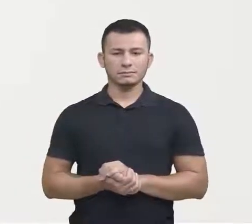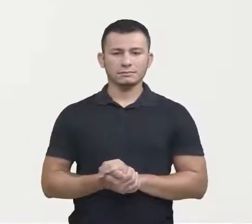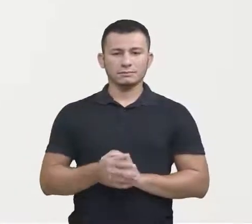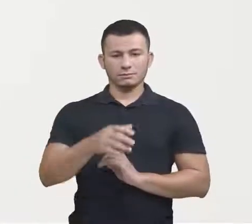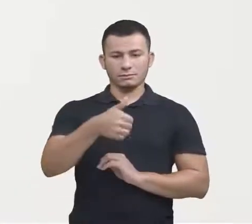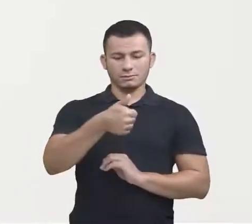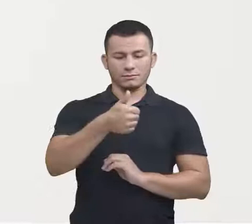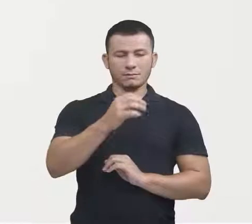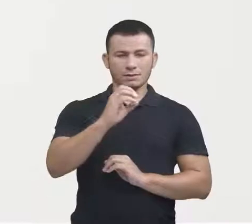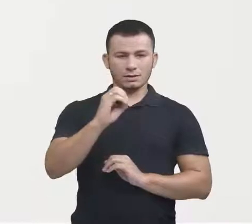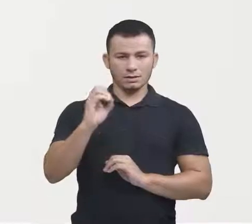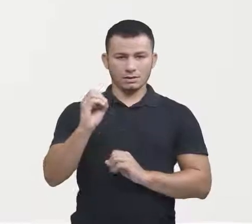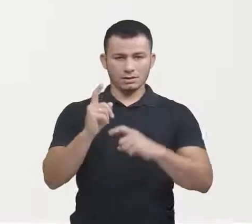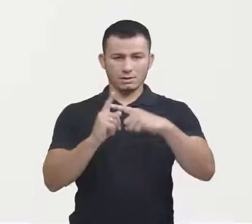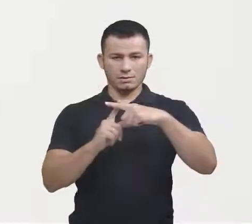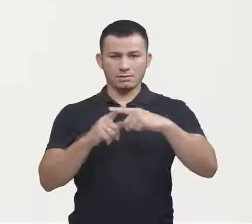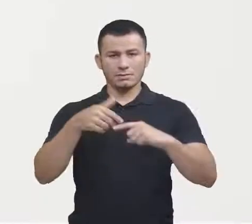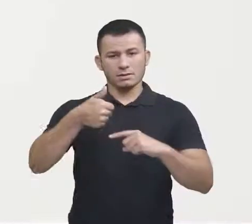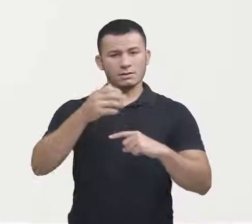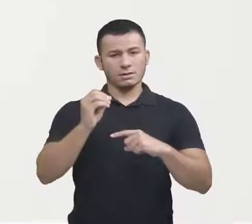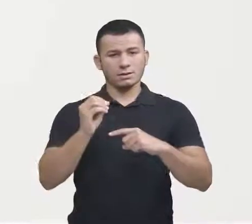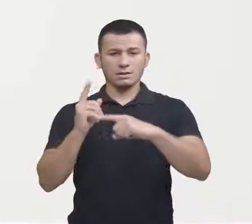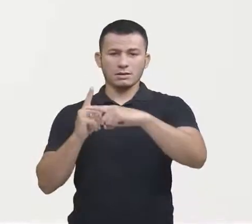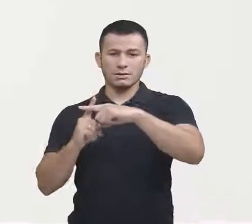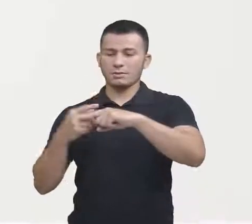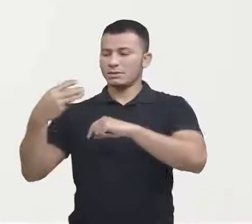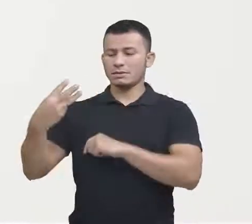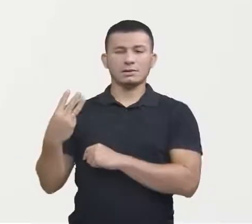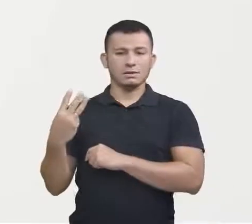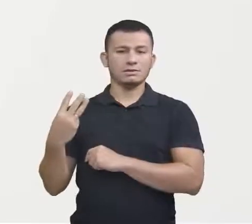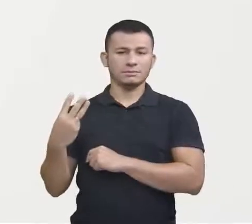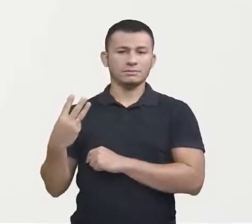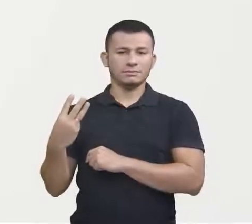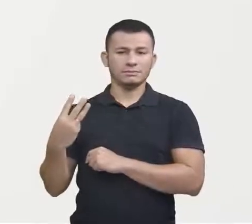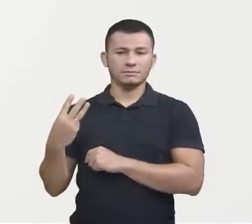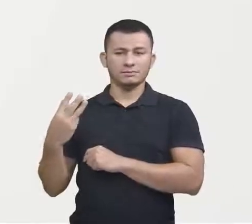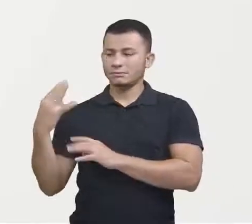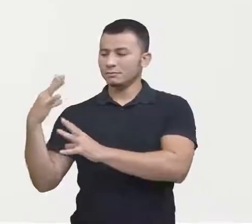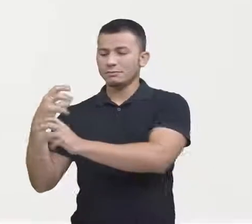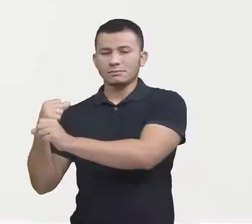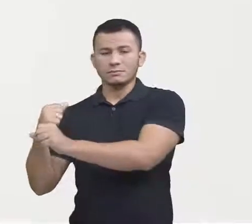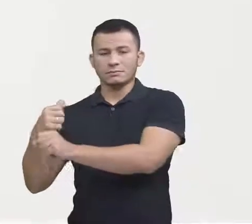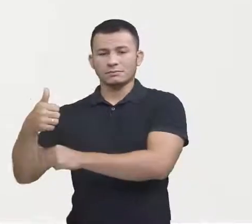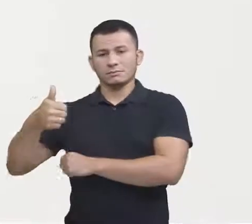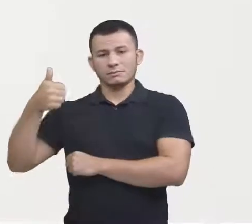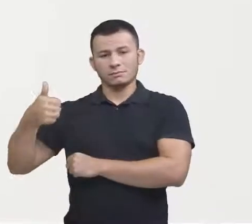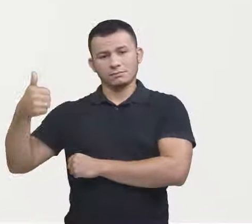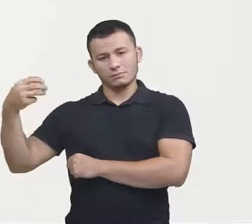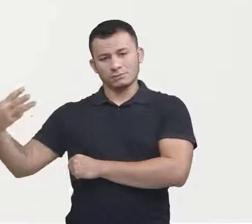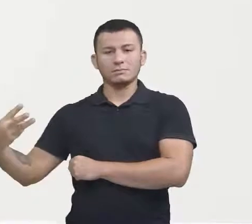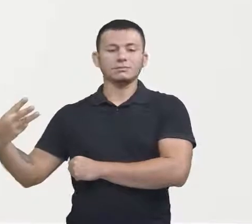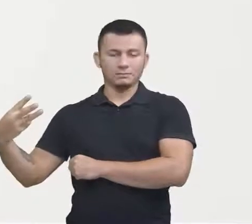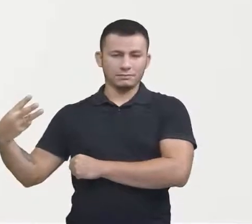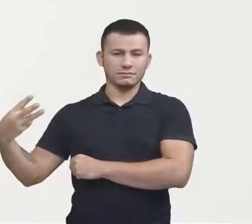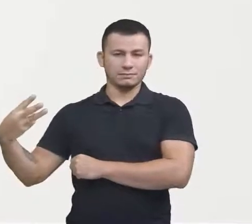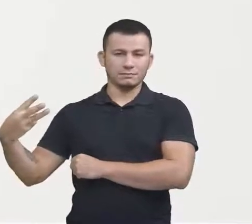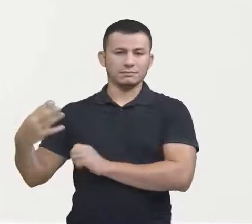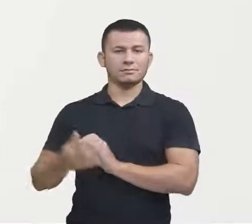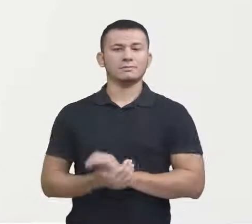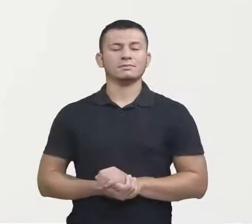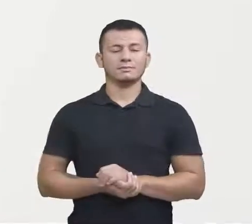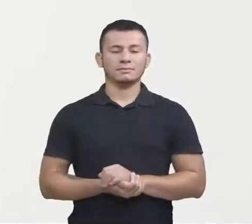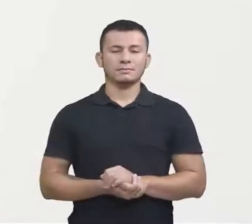sem mas 10 mais três ficou cento ir 13